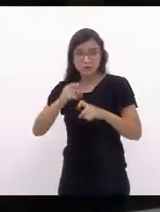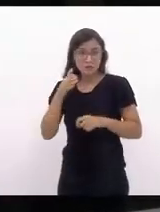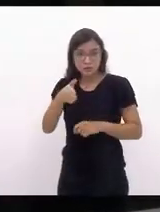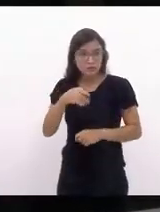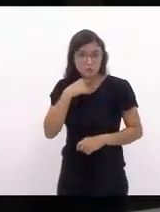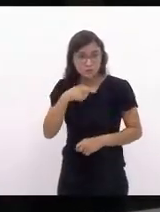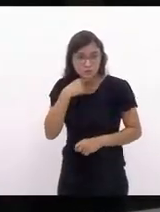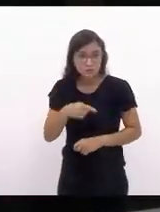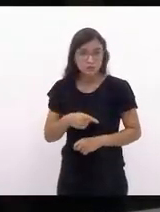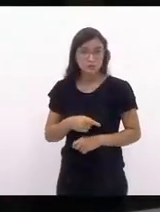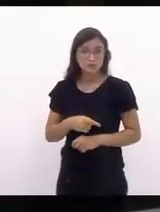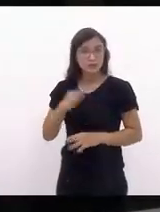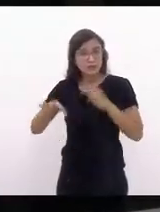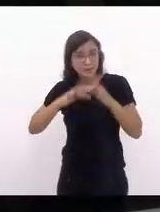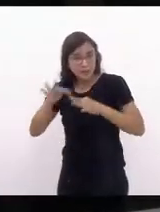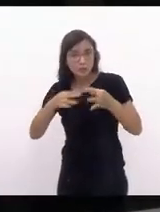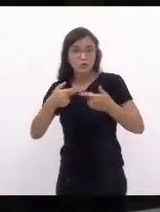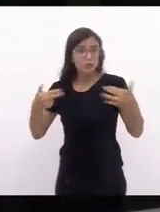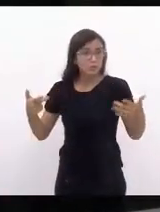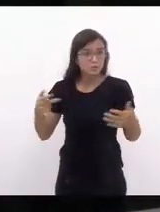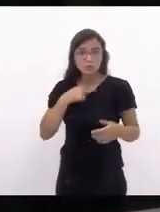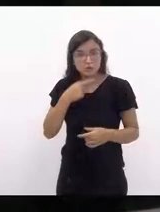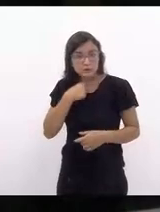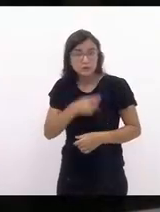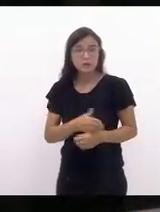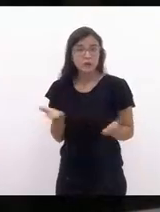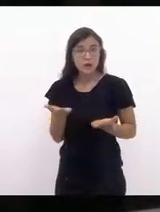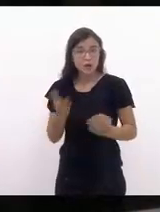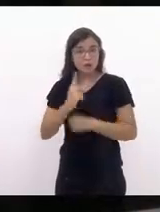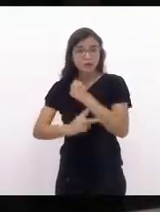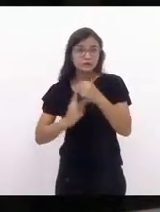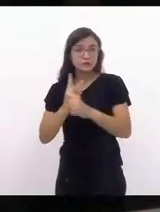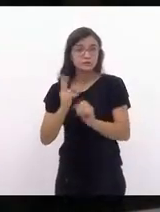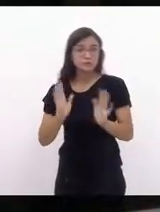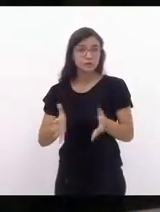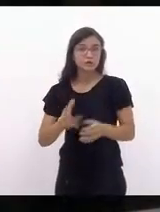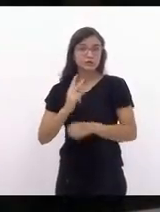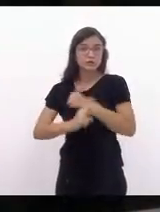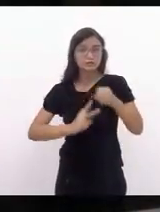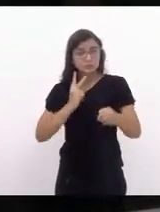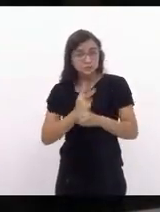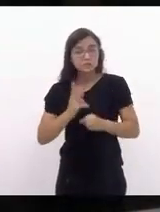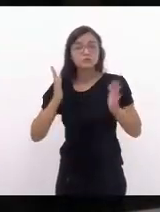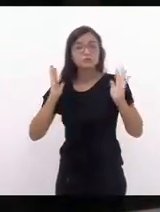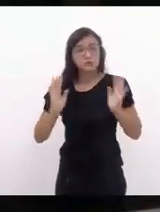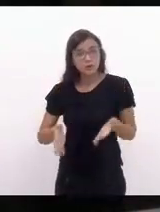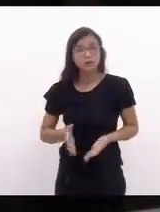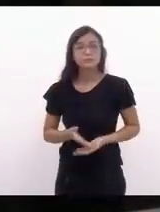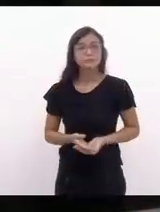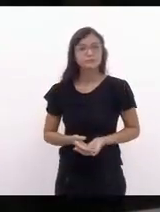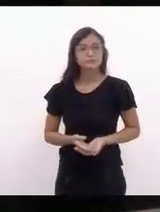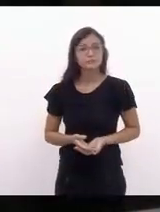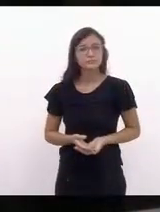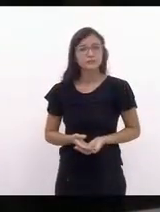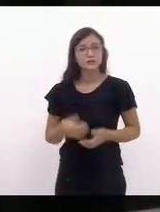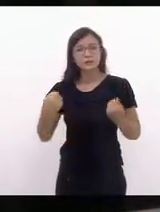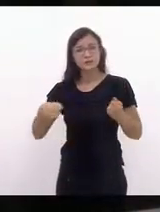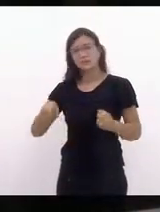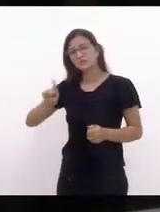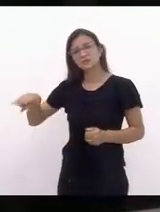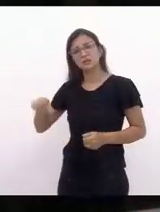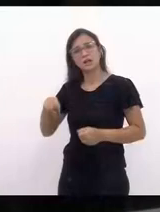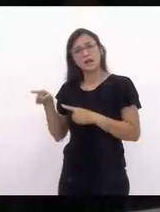ninguém conseguiu se tratar aí agora completa dois anos entendeu papel completa dois anos agora tem que excluir o